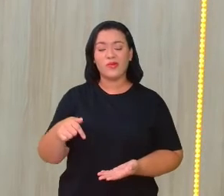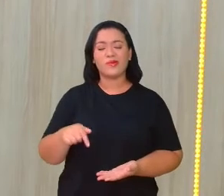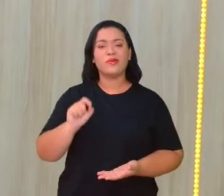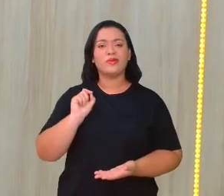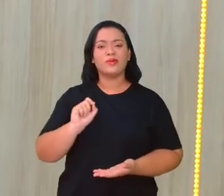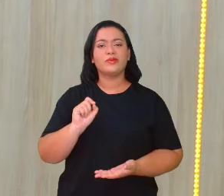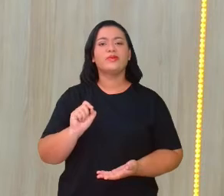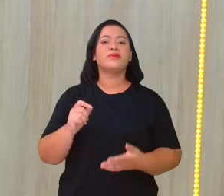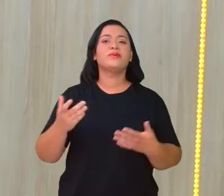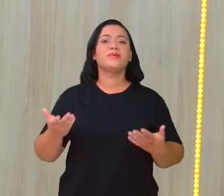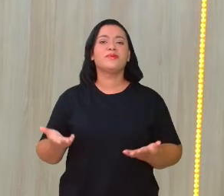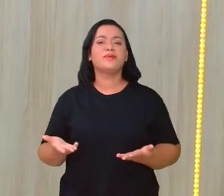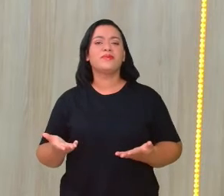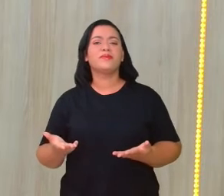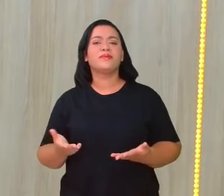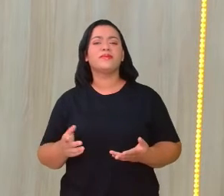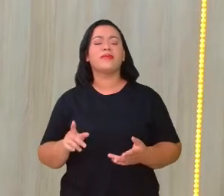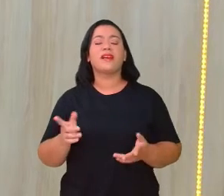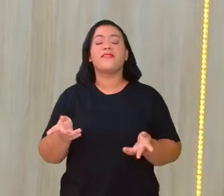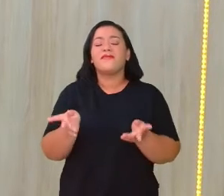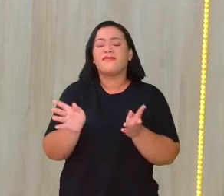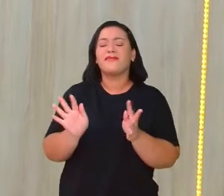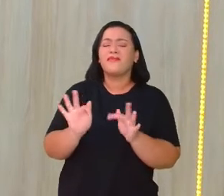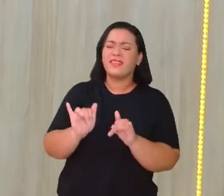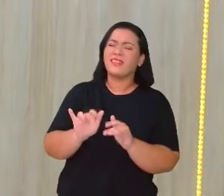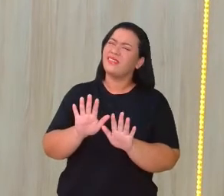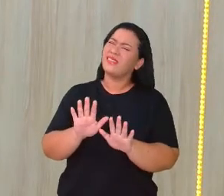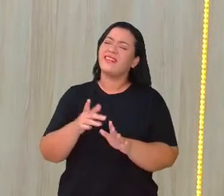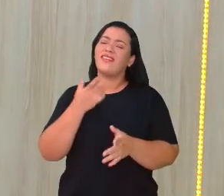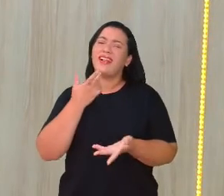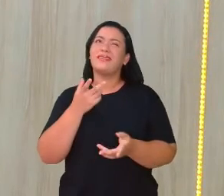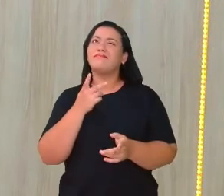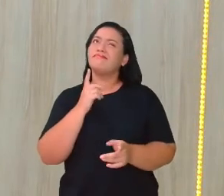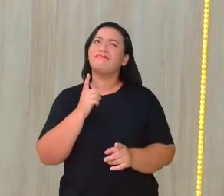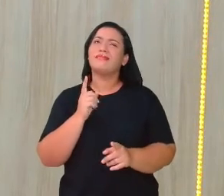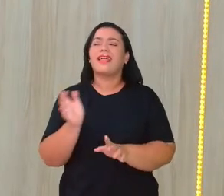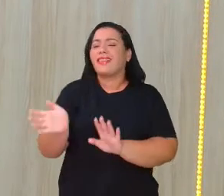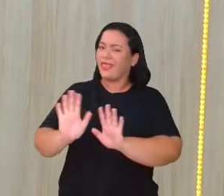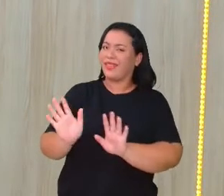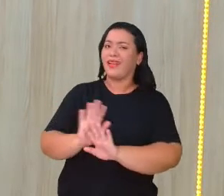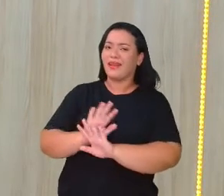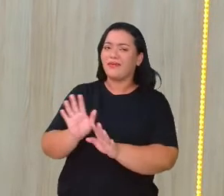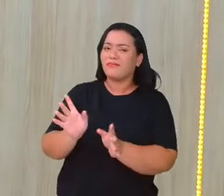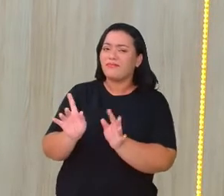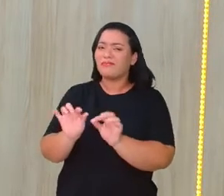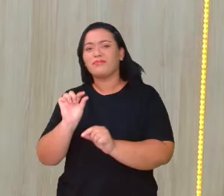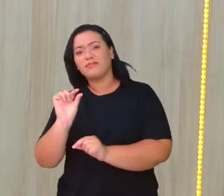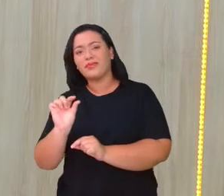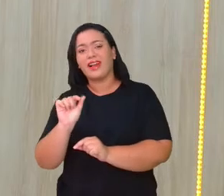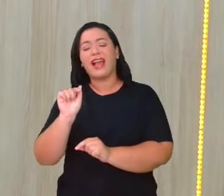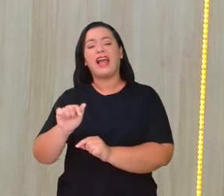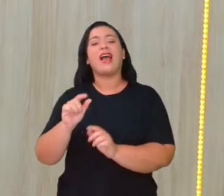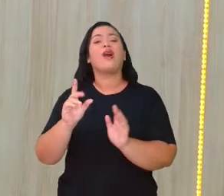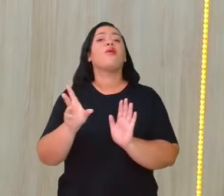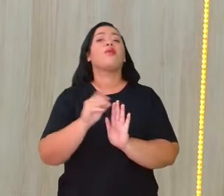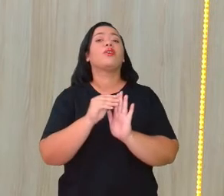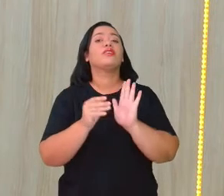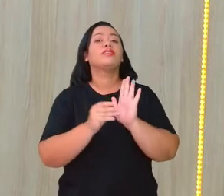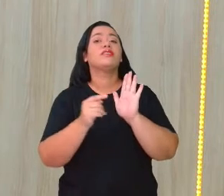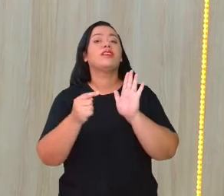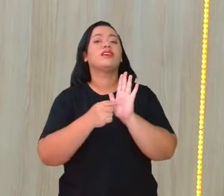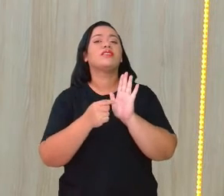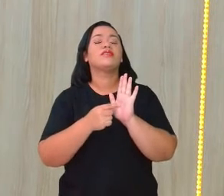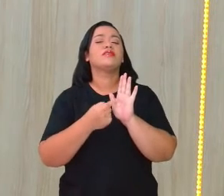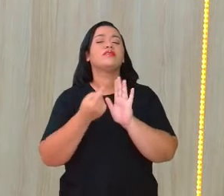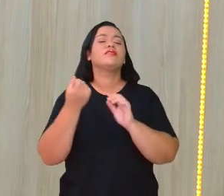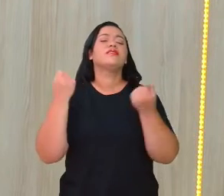dar aí um fim, um até logo, na verdade, ao conteúdo de ginástica. Por que um até